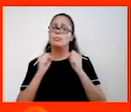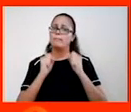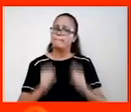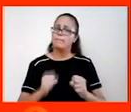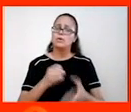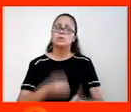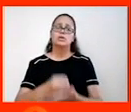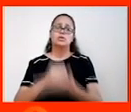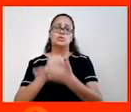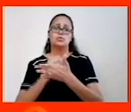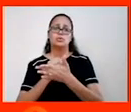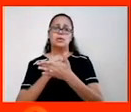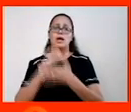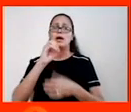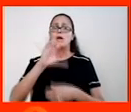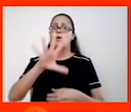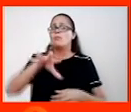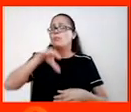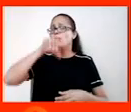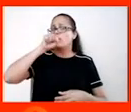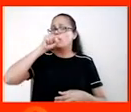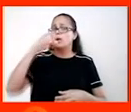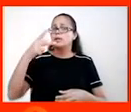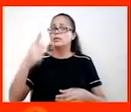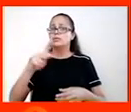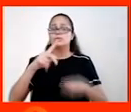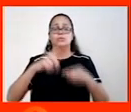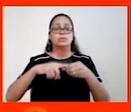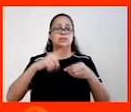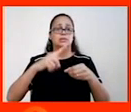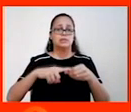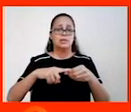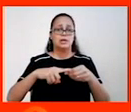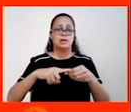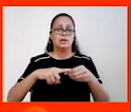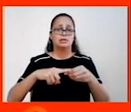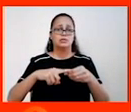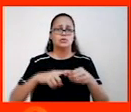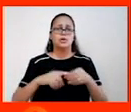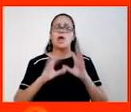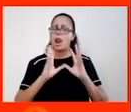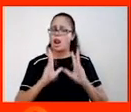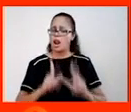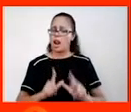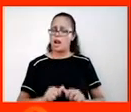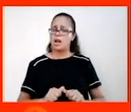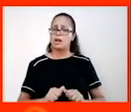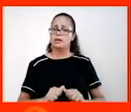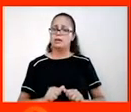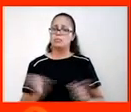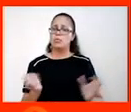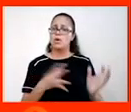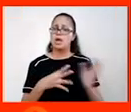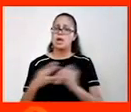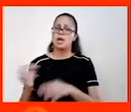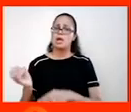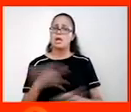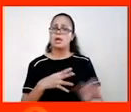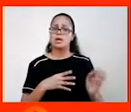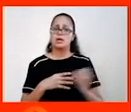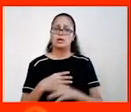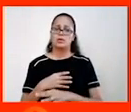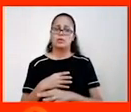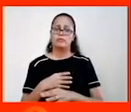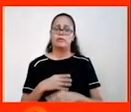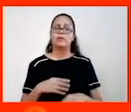para melhorar a qualidade do ar da sua cidade. O etanol é um combustível limpo e renovável, capaz de reduzir as